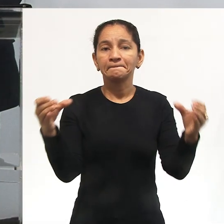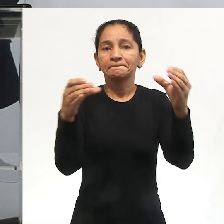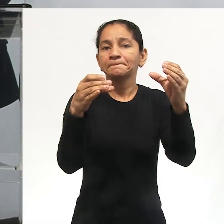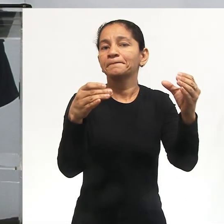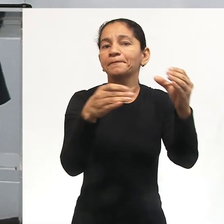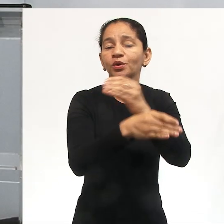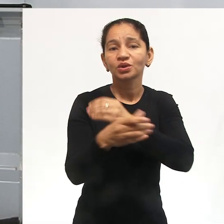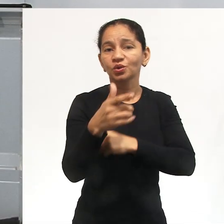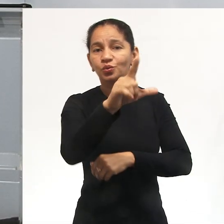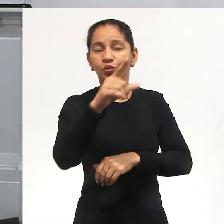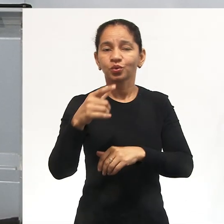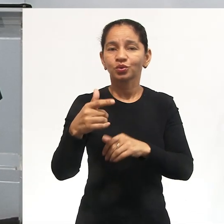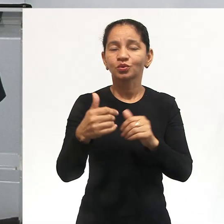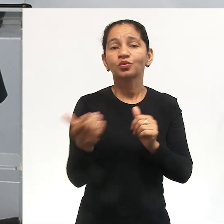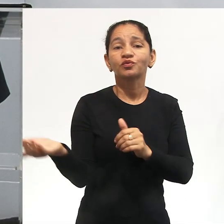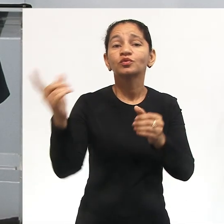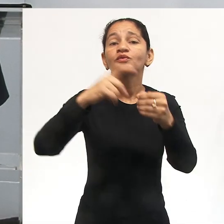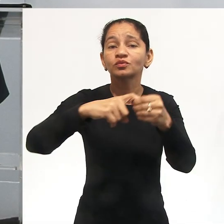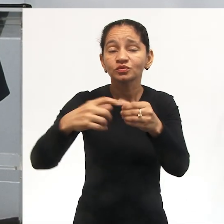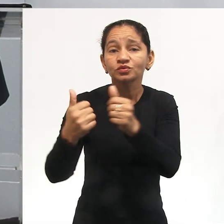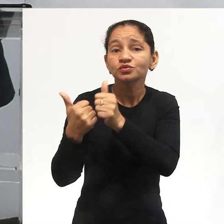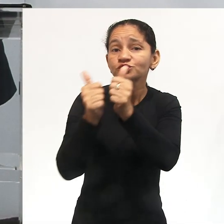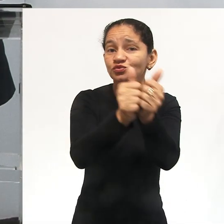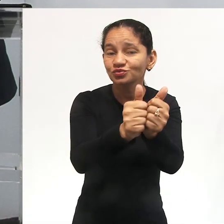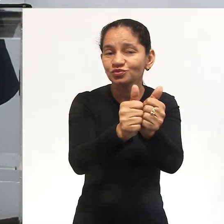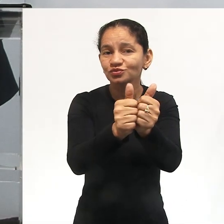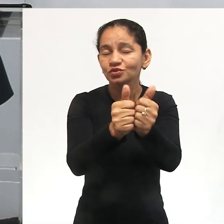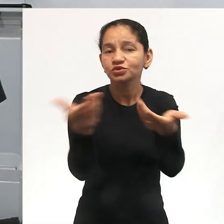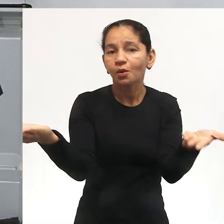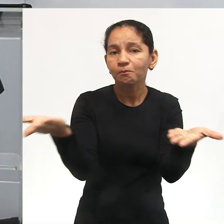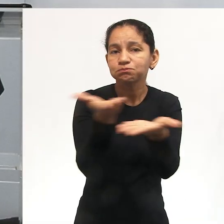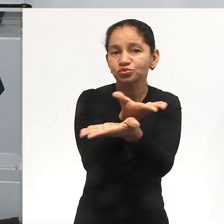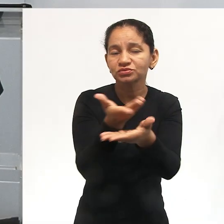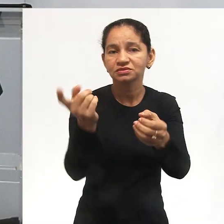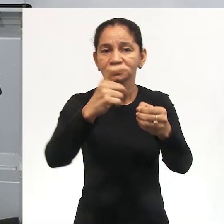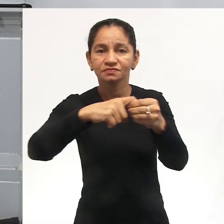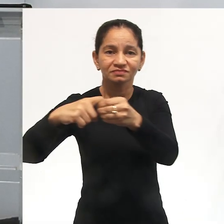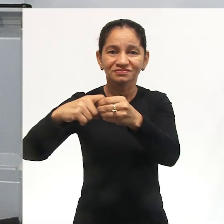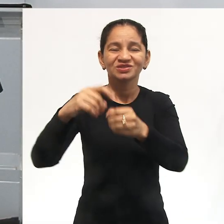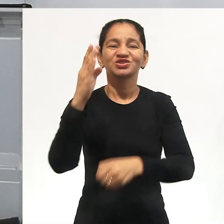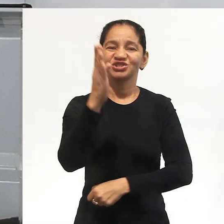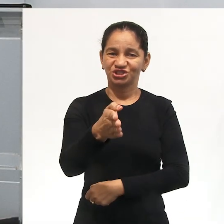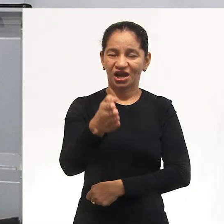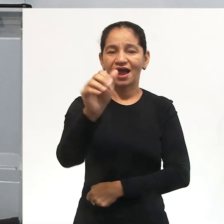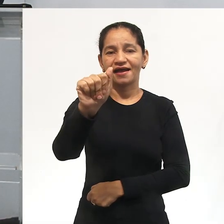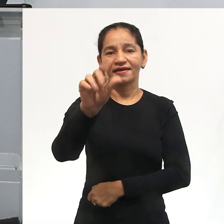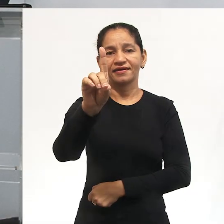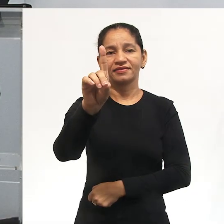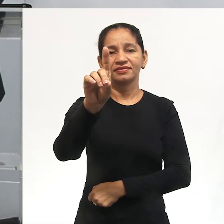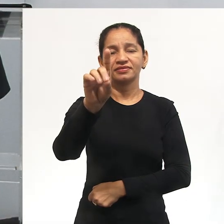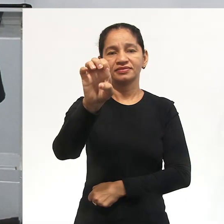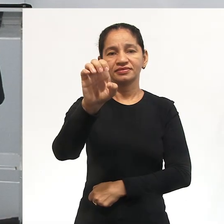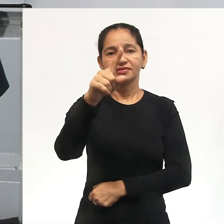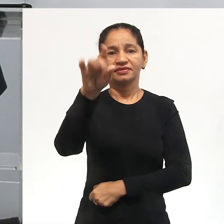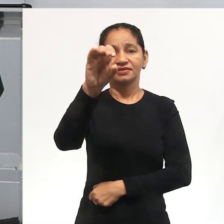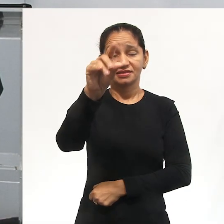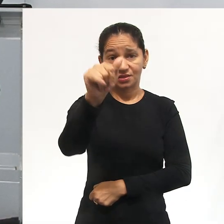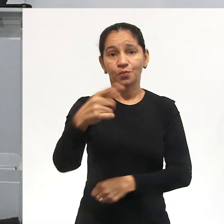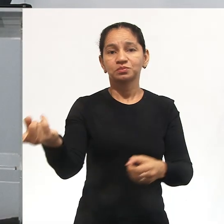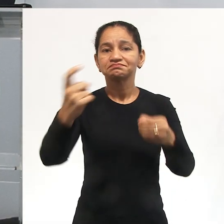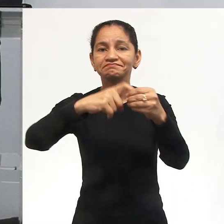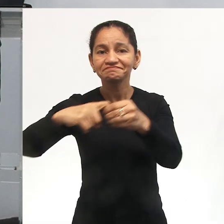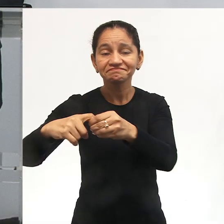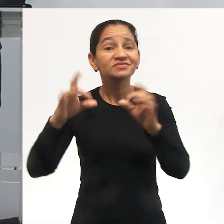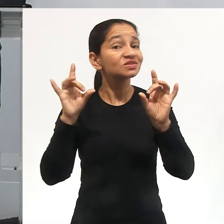eu chegar lá e já escolher uma ata já feita de outro órgão, eu vou lá e pego carona. Eu vou lá e faço uma adesão. Pego aquela ata